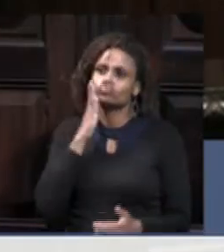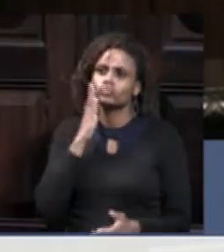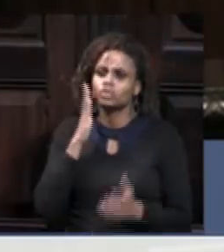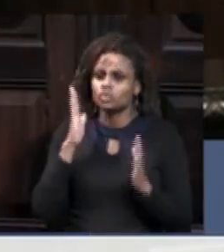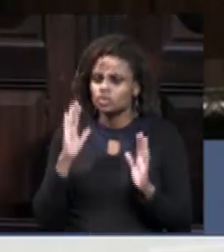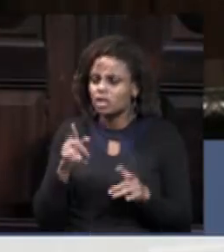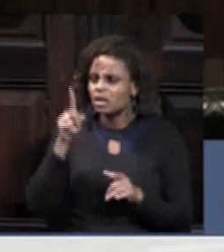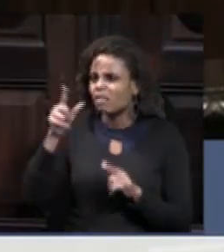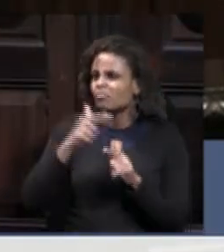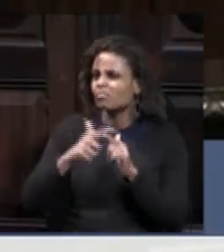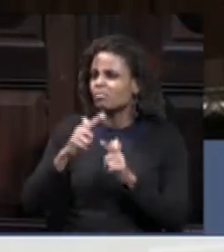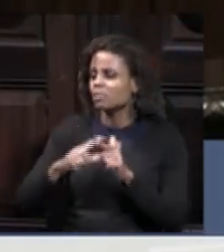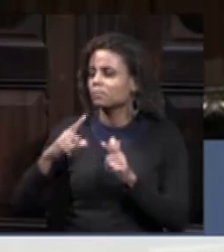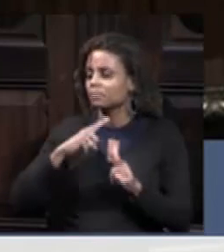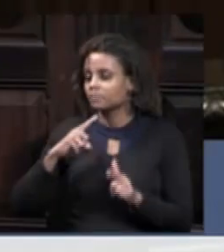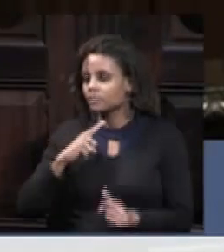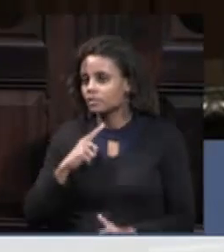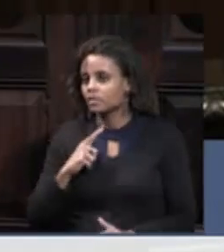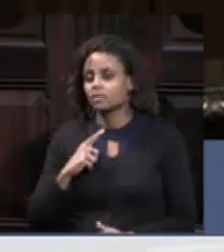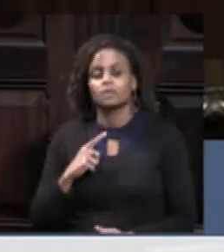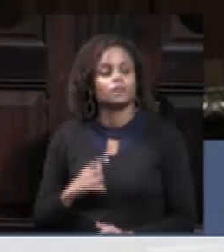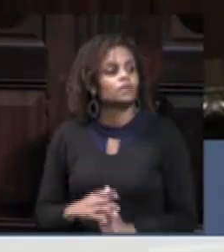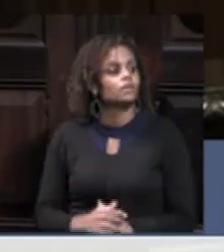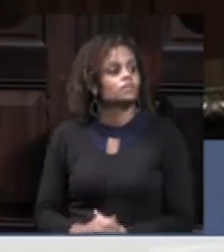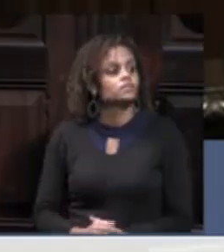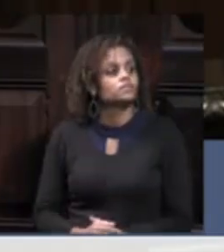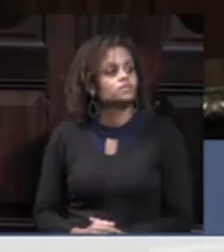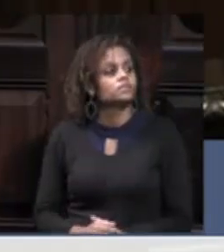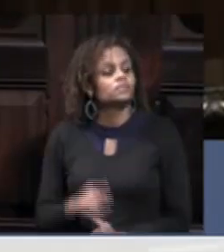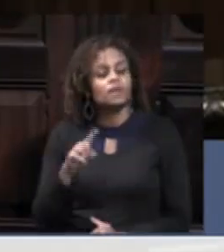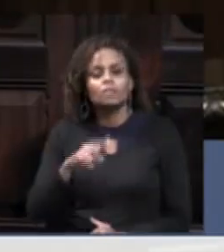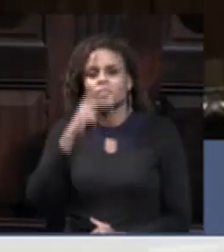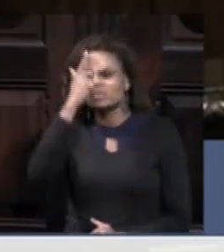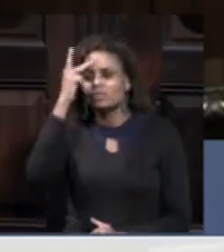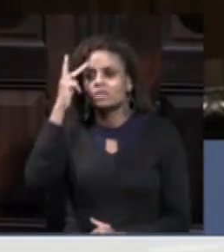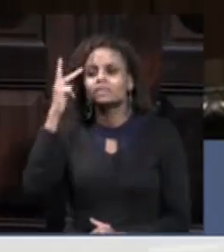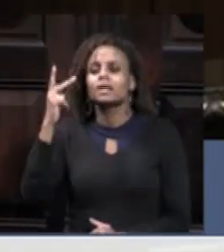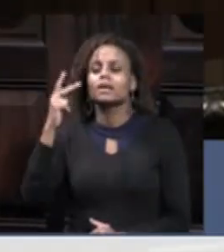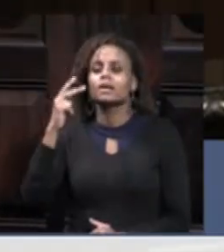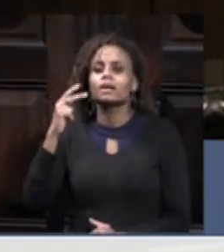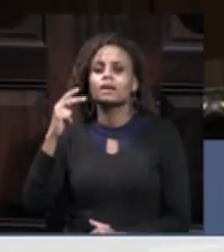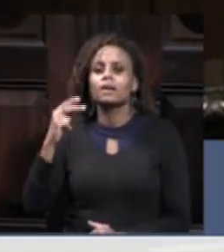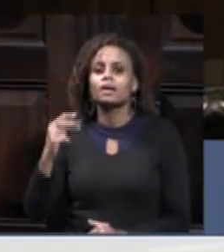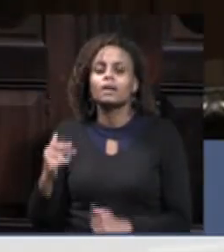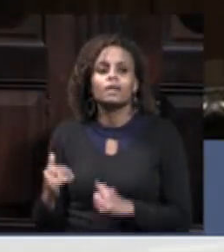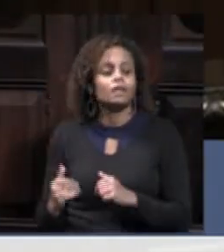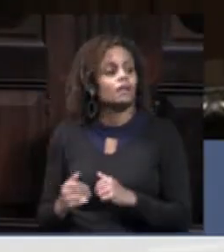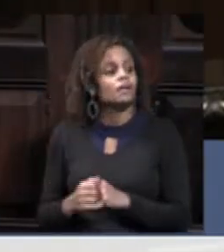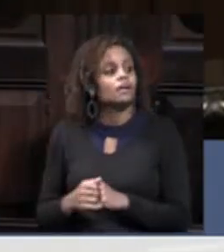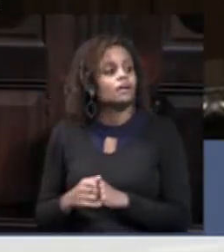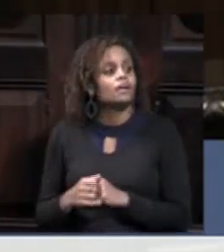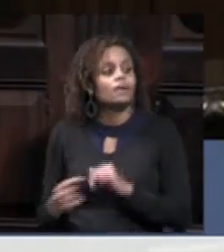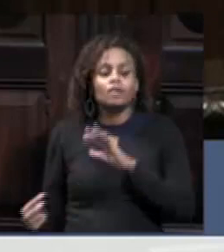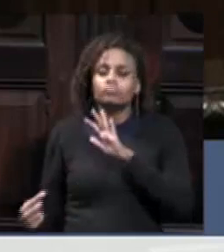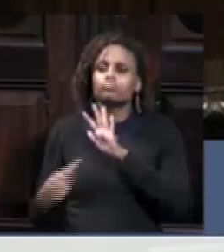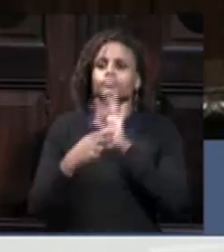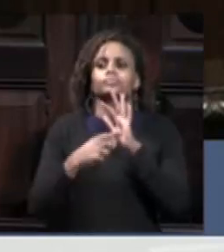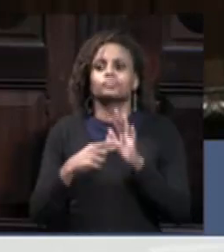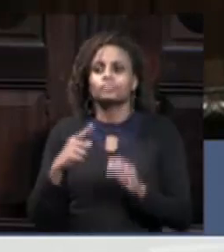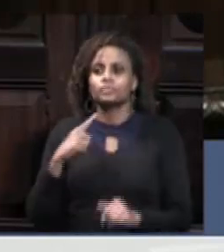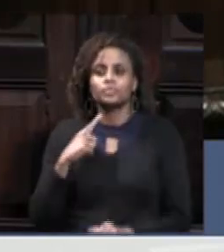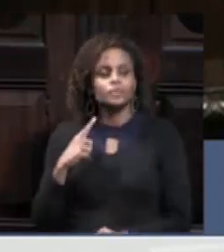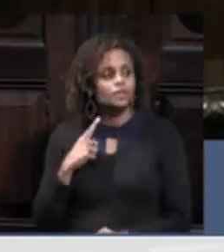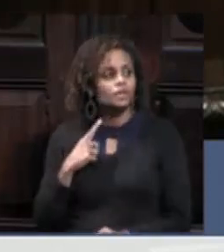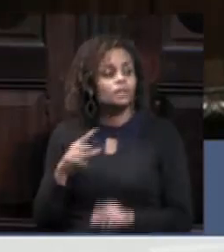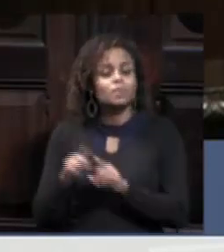deste problema, que afeta gravemente o cotidiano, o direito de ir e vir de cidadãos de modo geral,